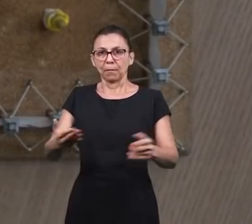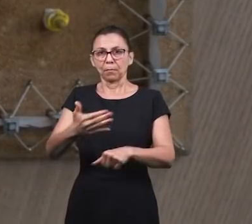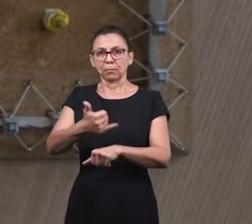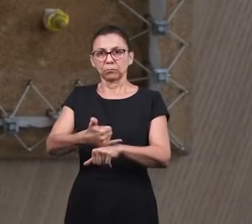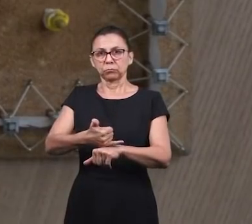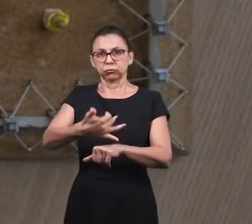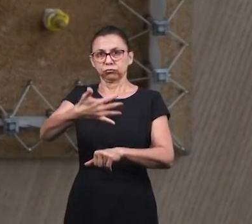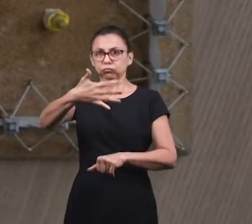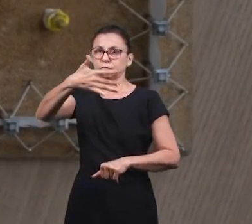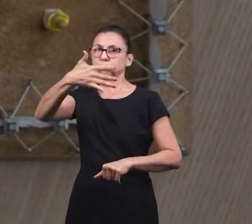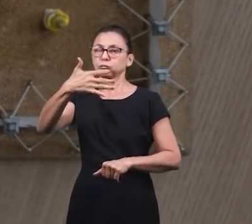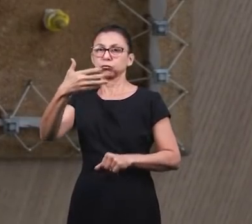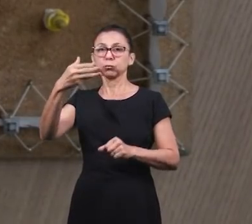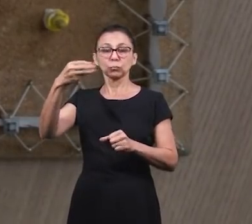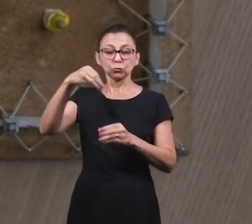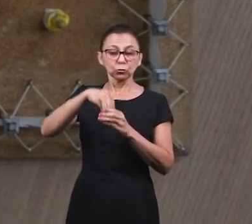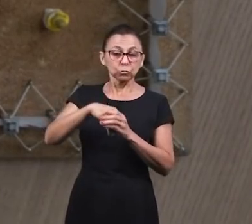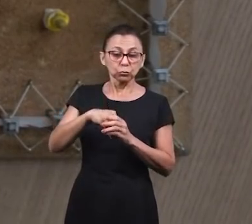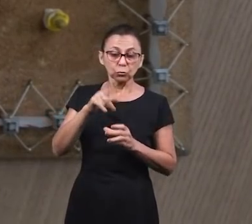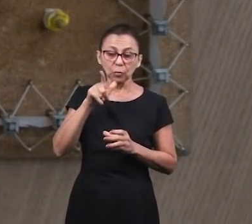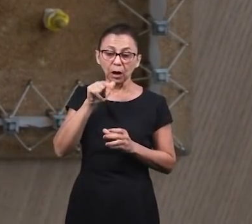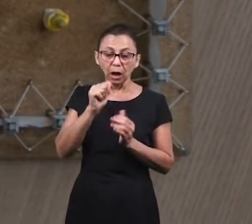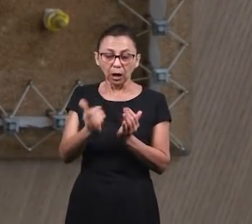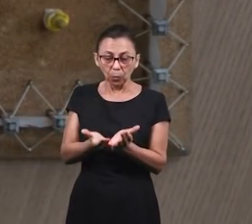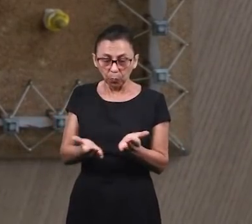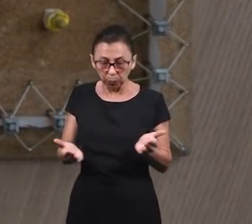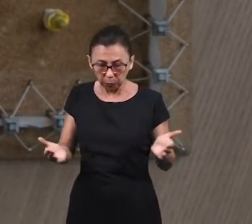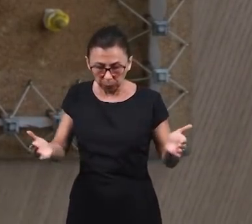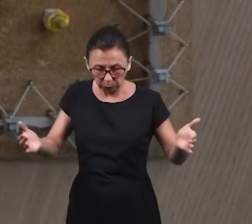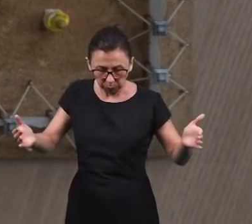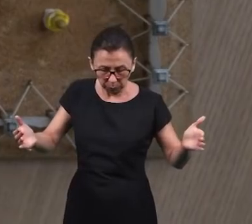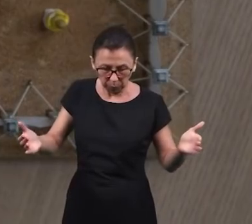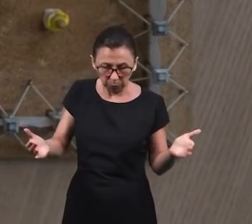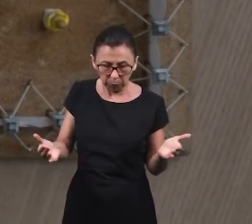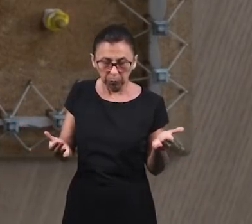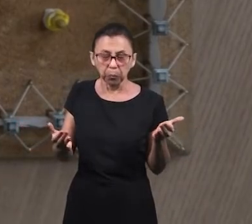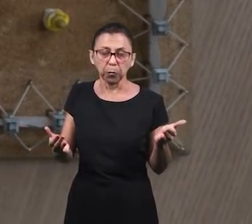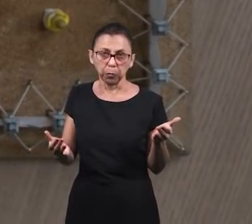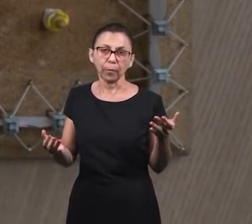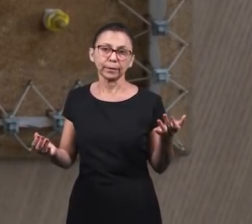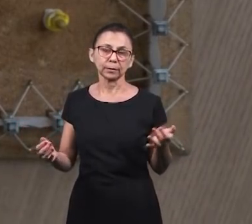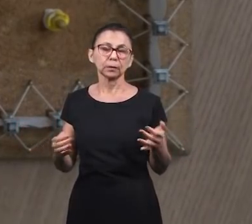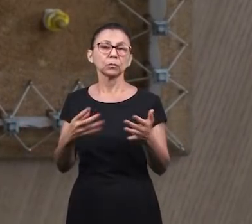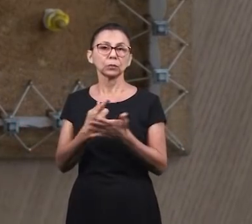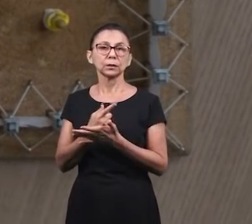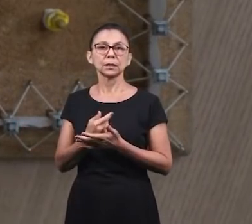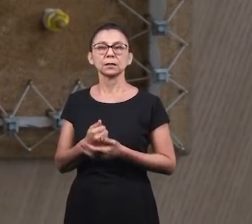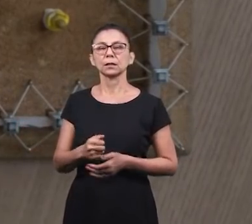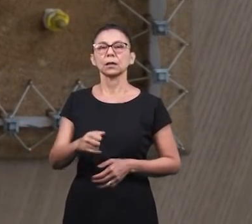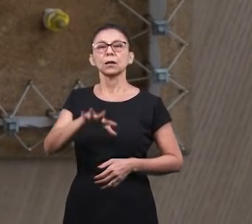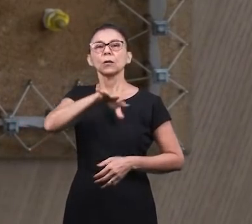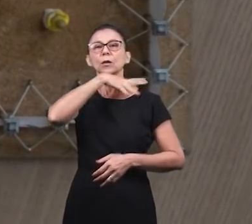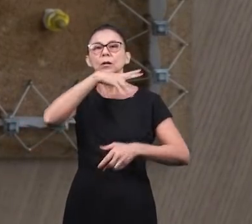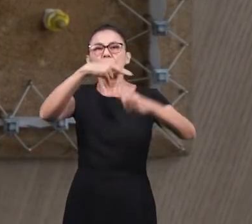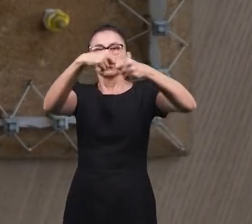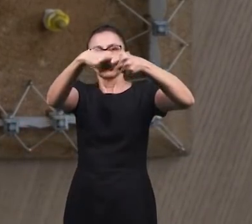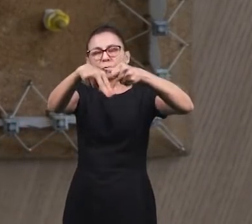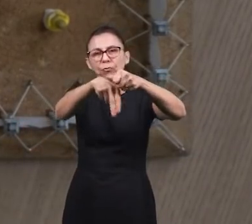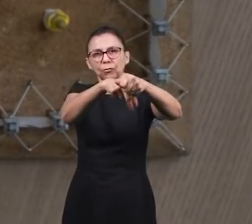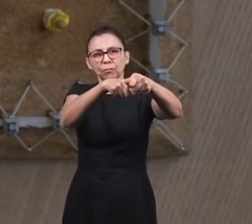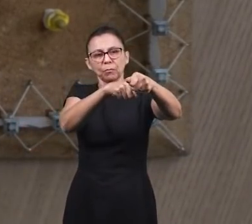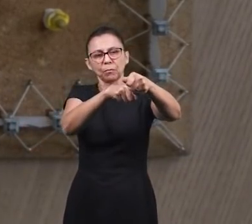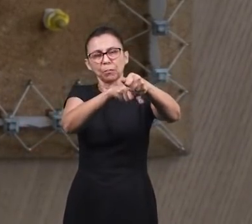de bronze, que tinha água, ou seja, depois do holocausto, do sacrifício,